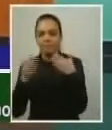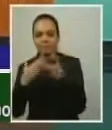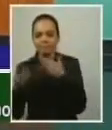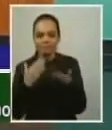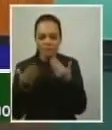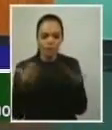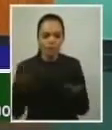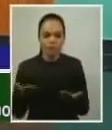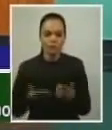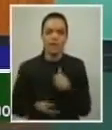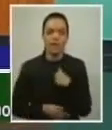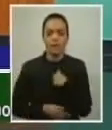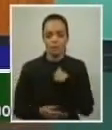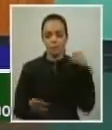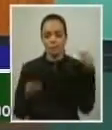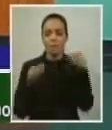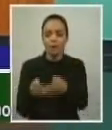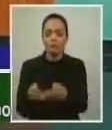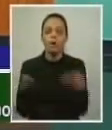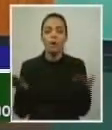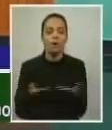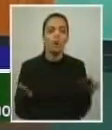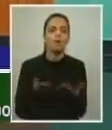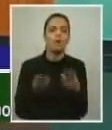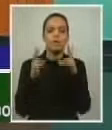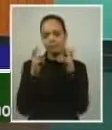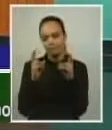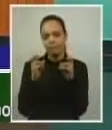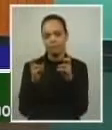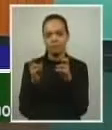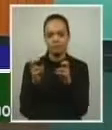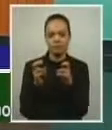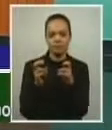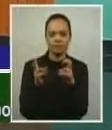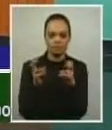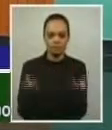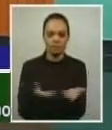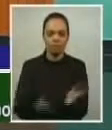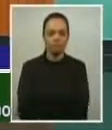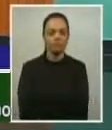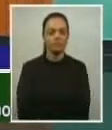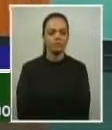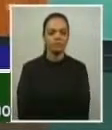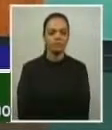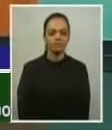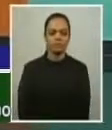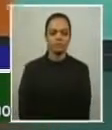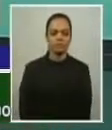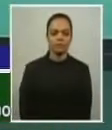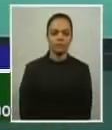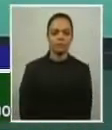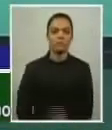e o meu foco é exatamente o título da proposta né do tema que é a